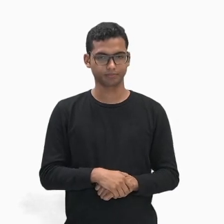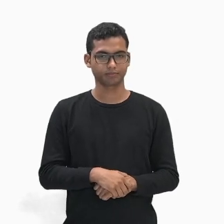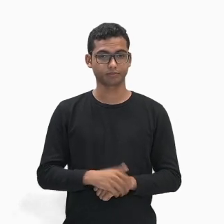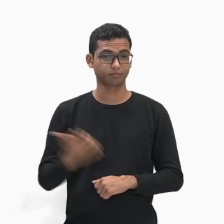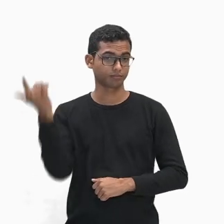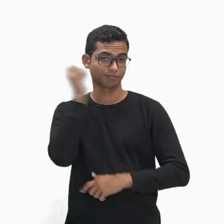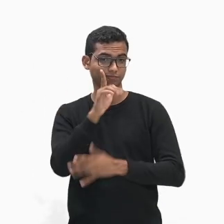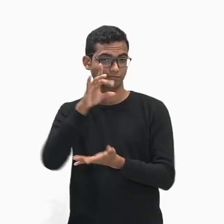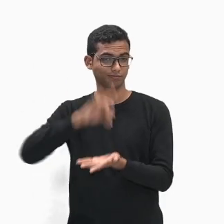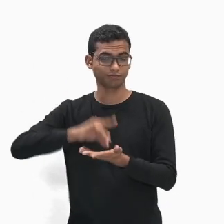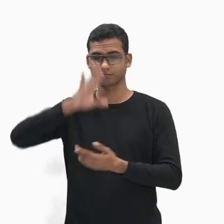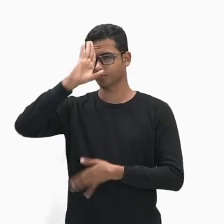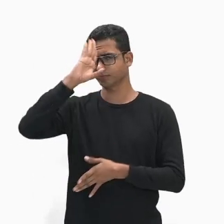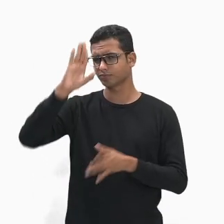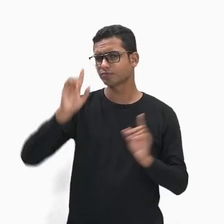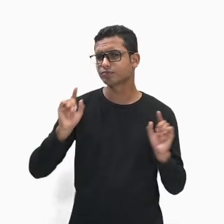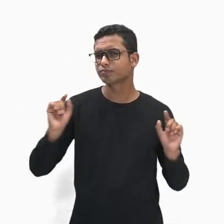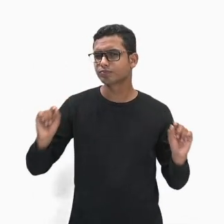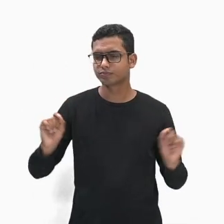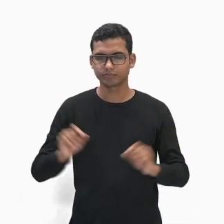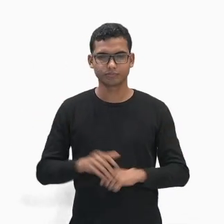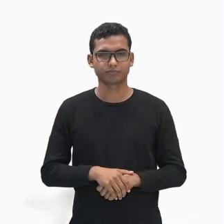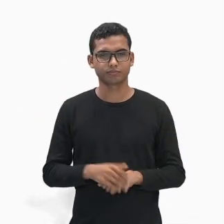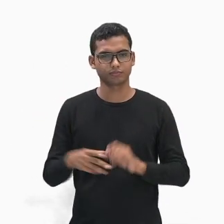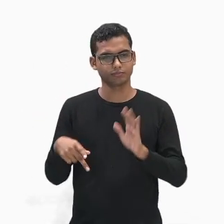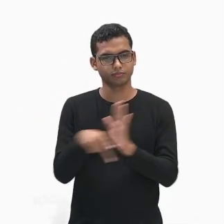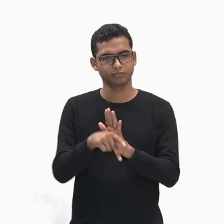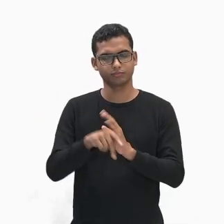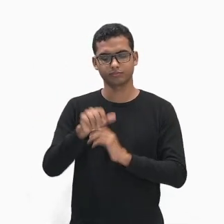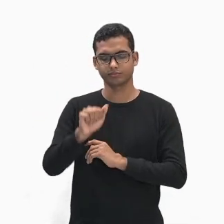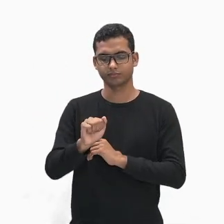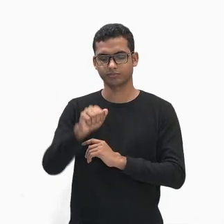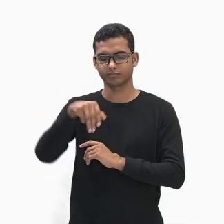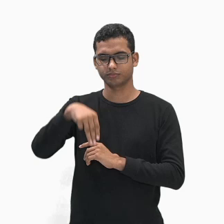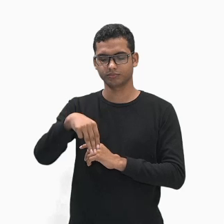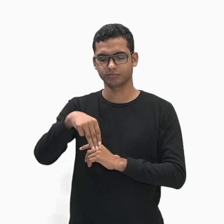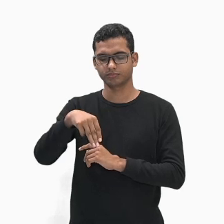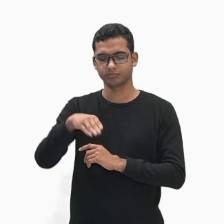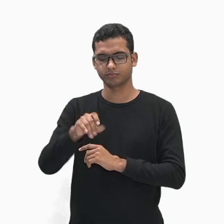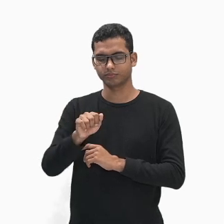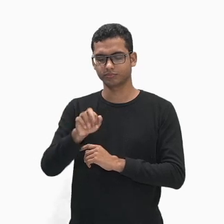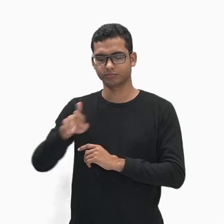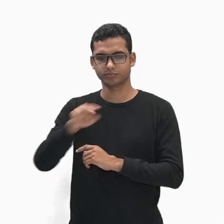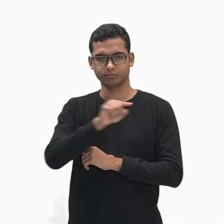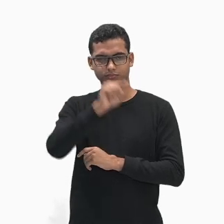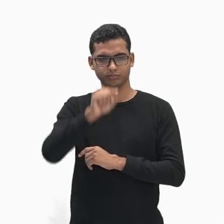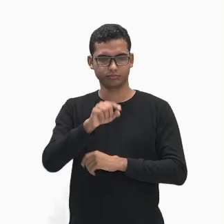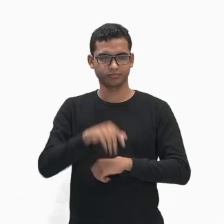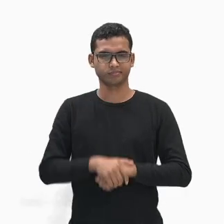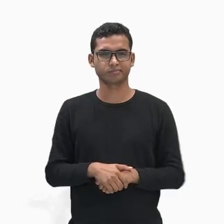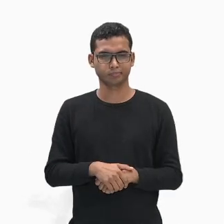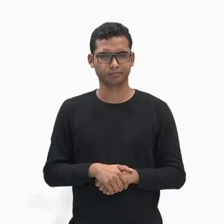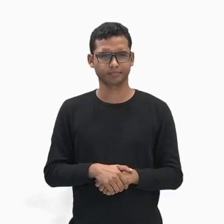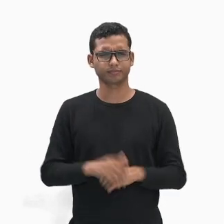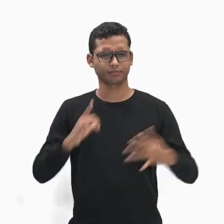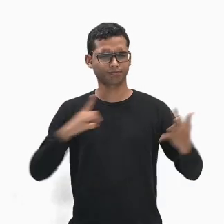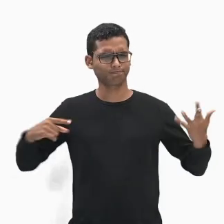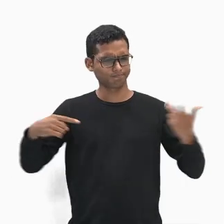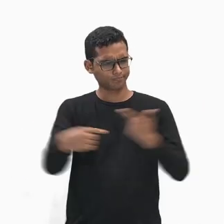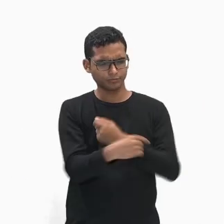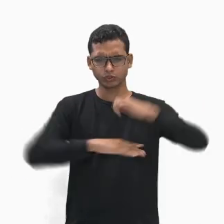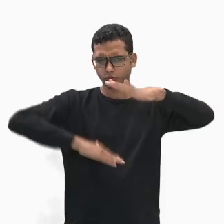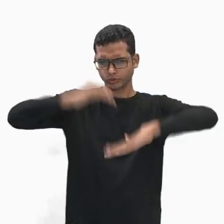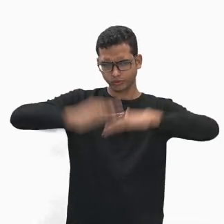aí principalmente o ambar. Depois disso, claro que tiveram vários cientistas, né,